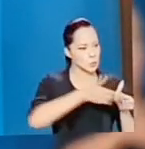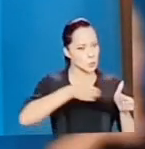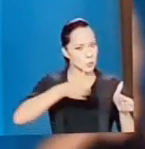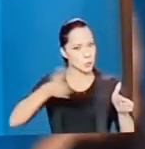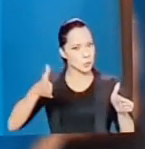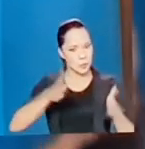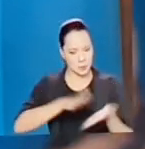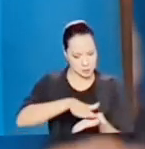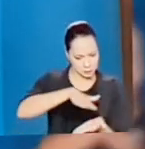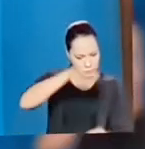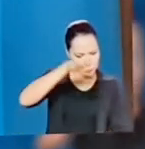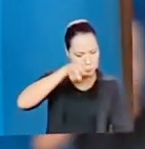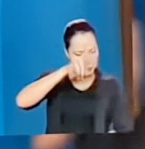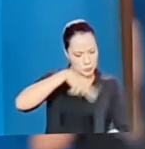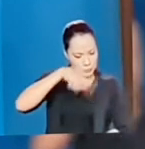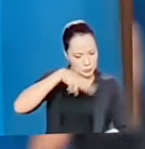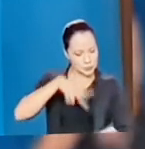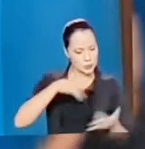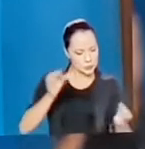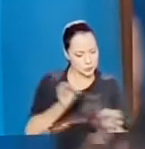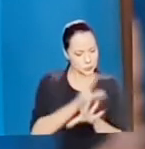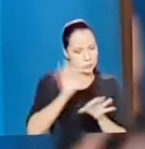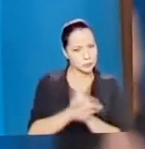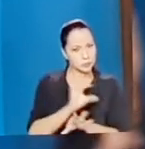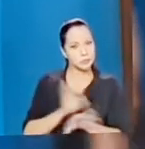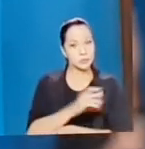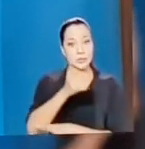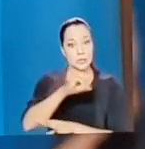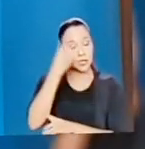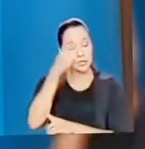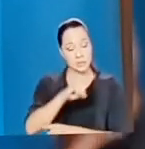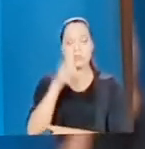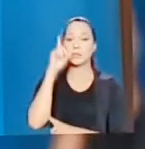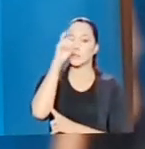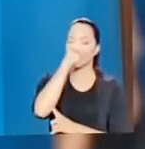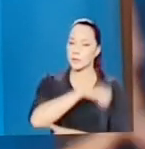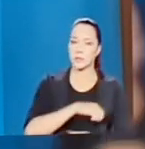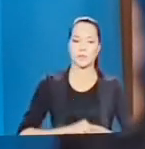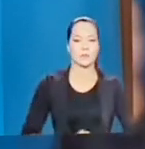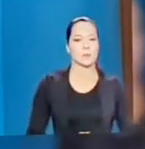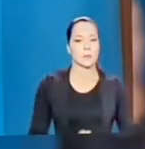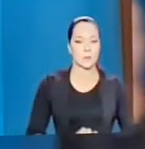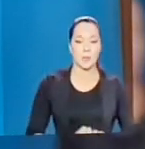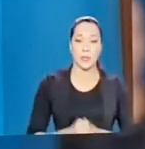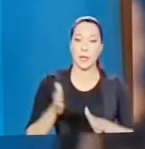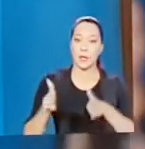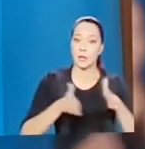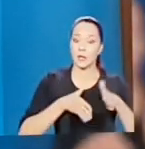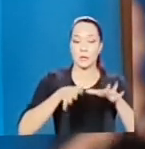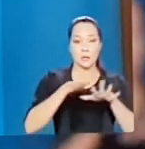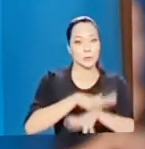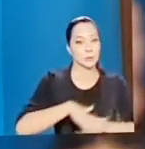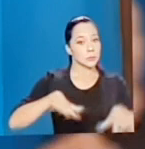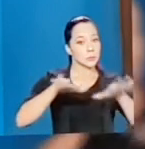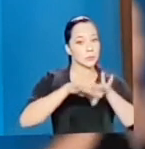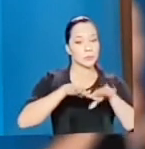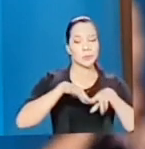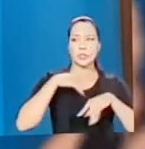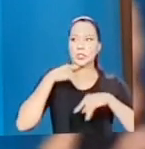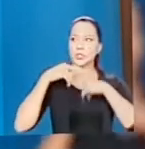concluir tão importante e difícil tarefa. Em meio a um cenário de